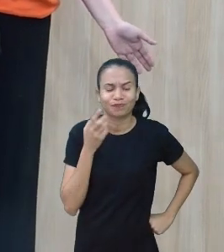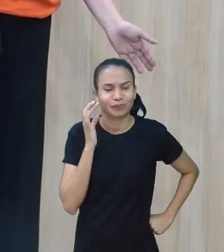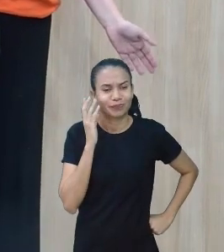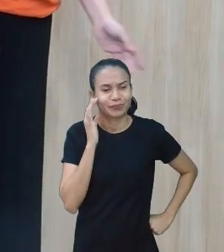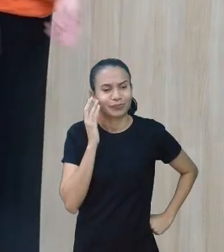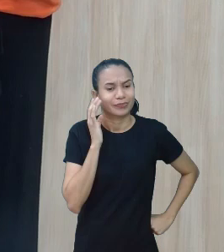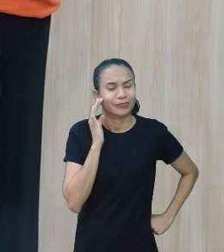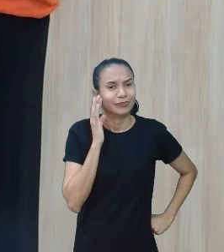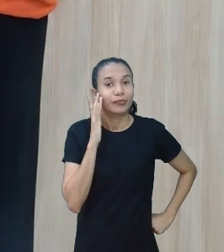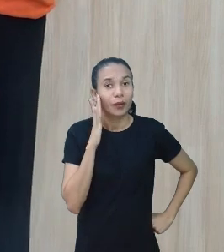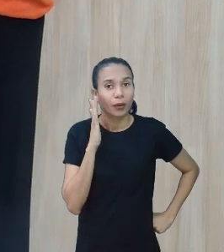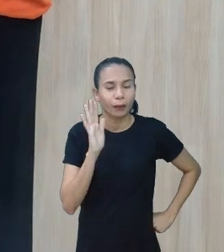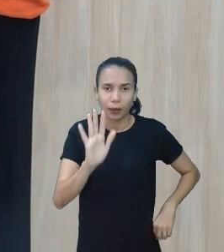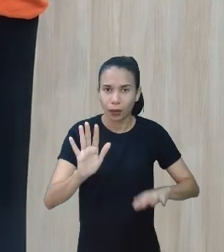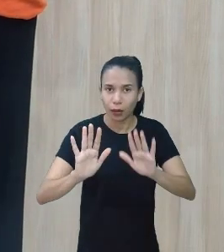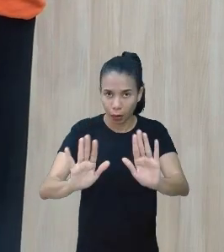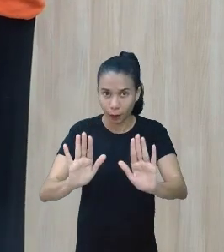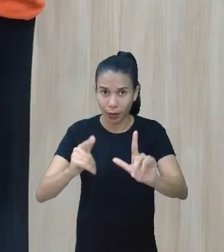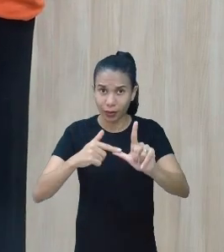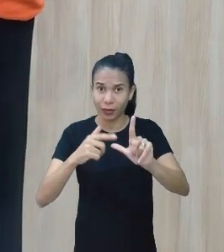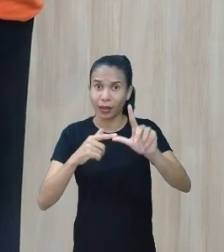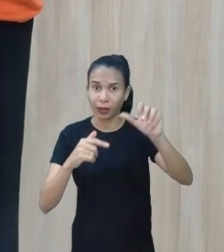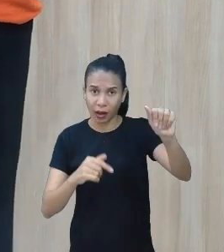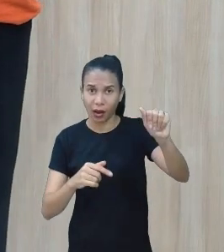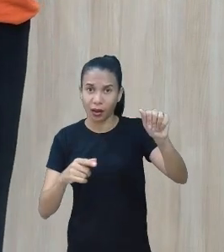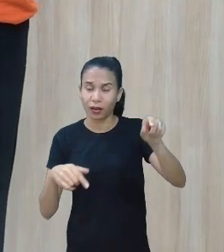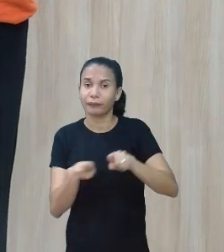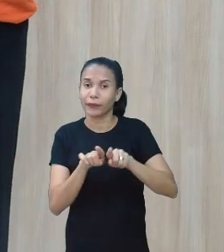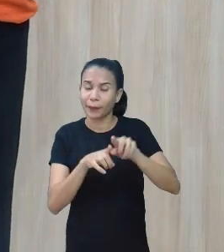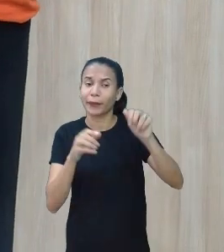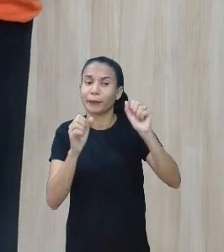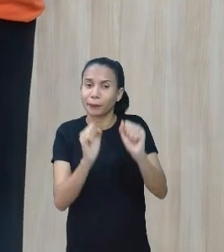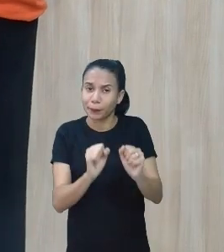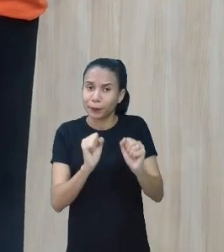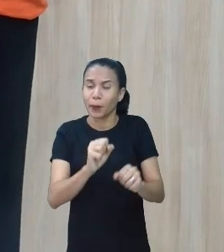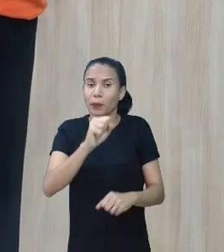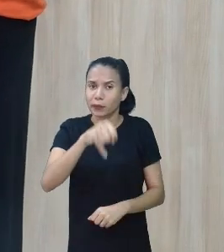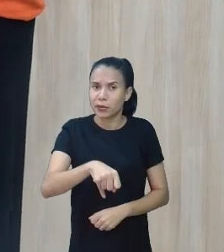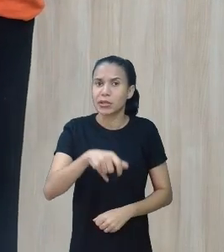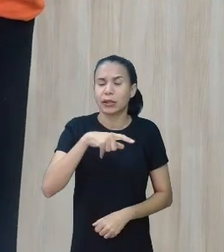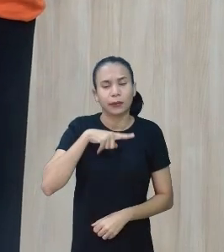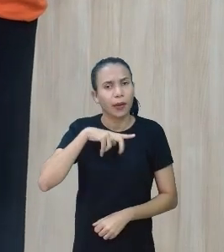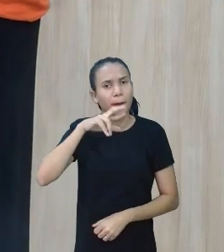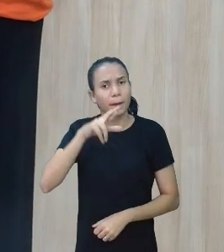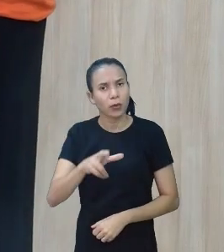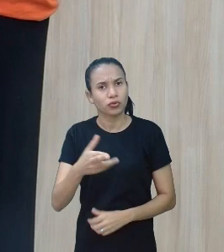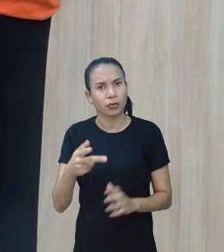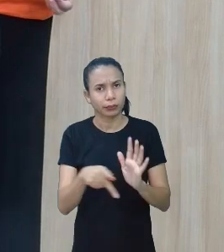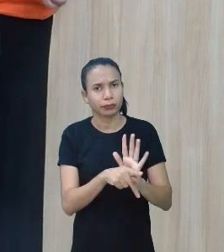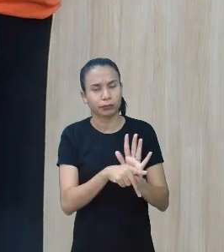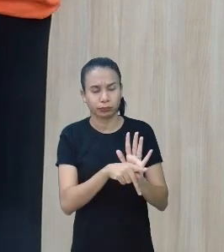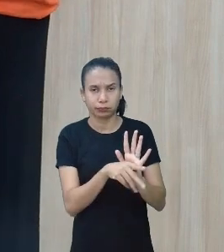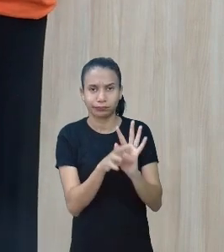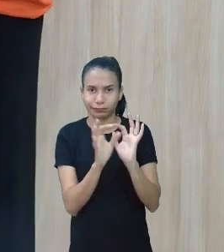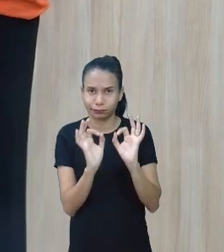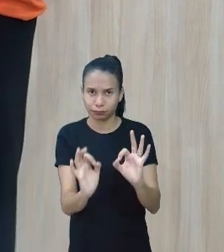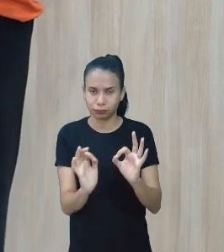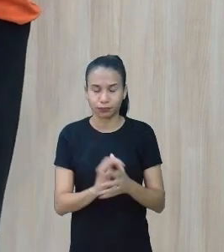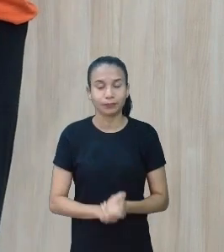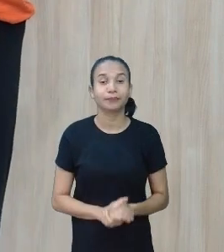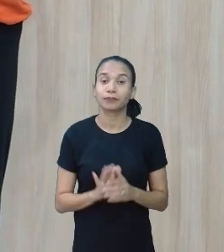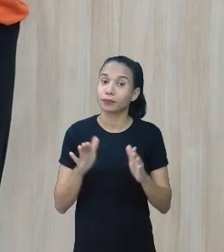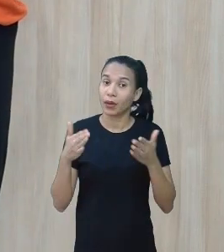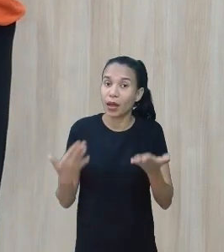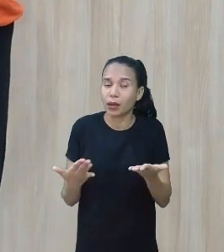endoidou, né? Gente, a letra A, ela está ali e ela pode sim ser uma alternativa, tá?